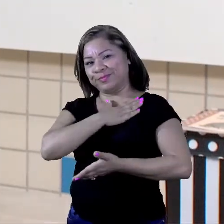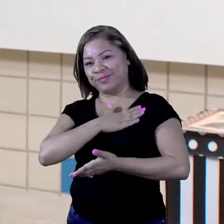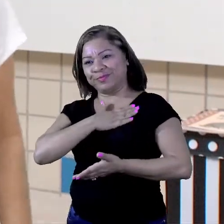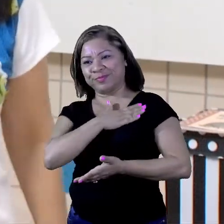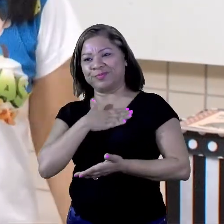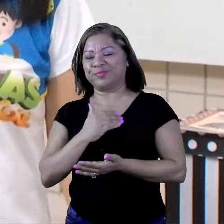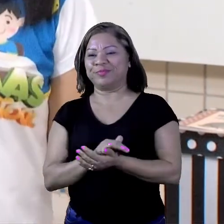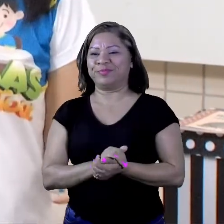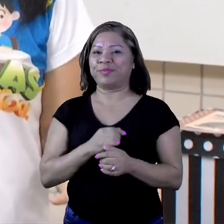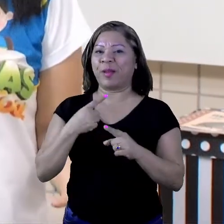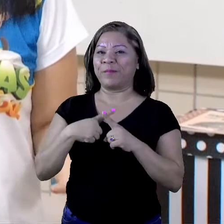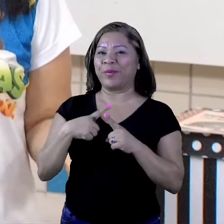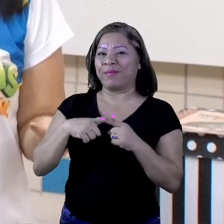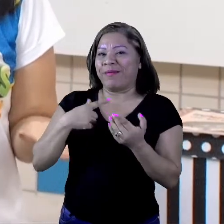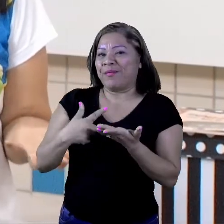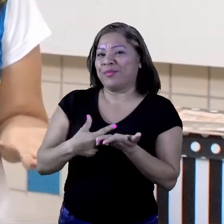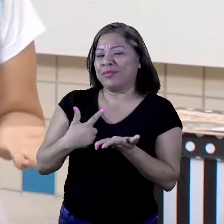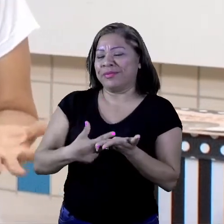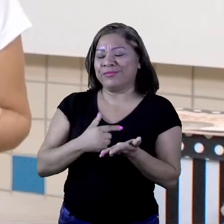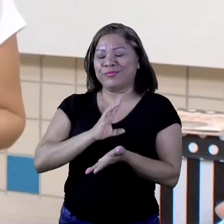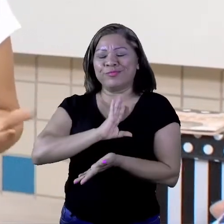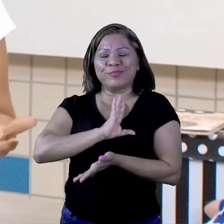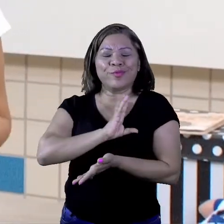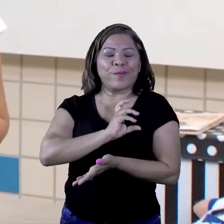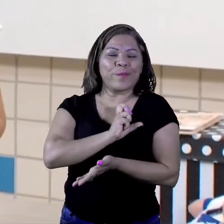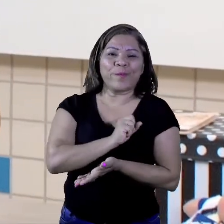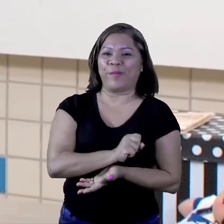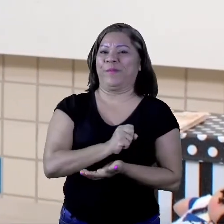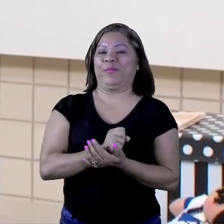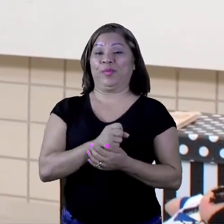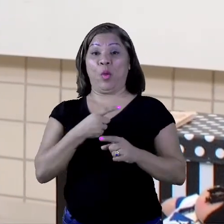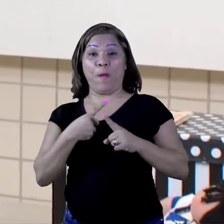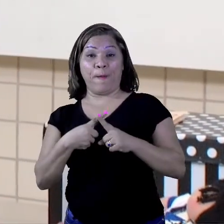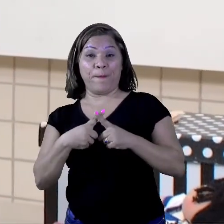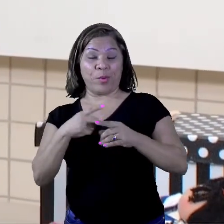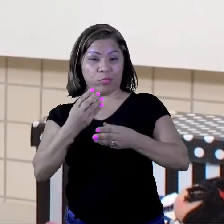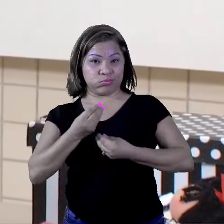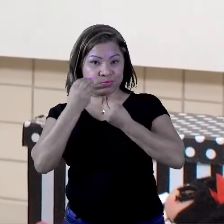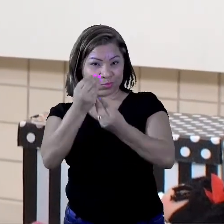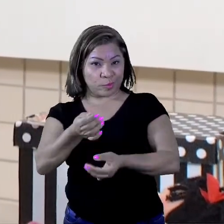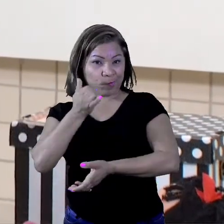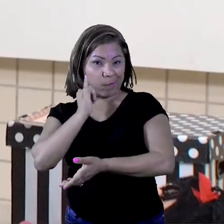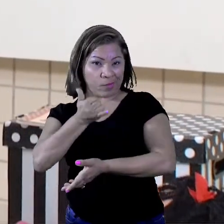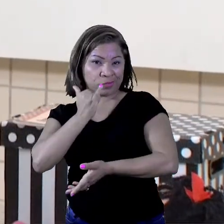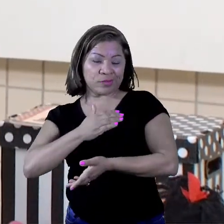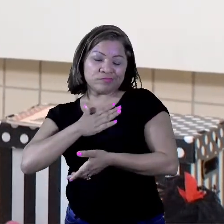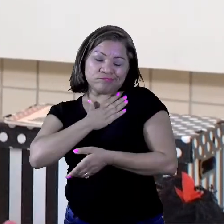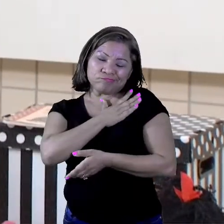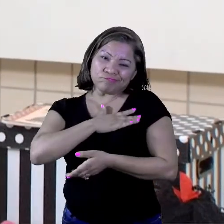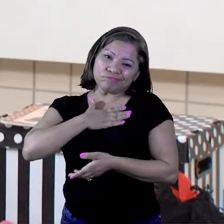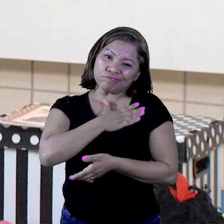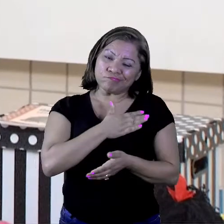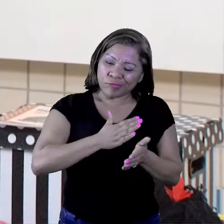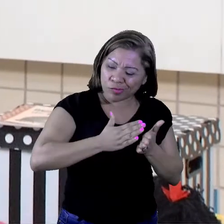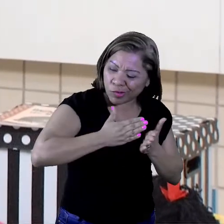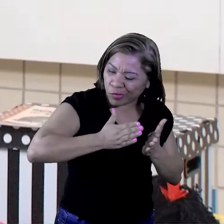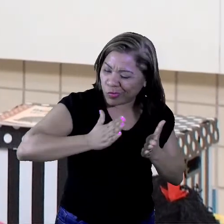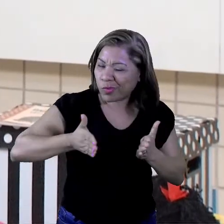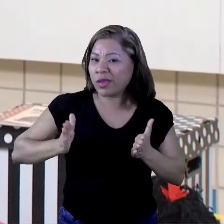eu amo de paixão. Por quê? Traz assim uma narrativa muito gostosa, todo enredo que você consegue